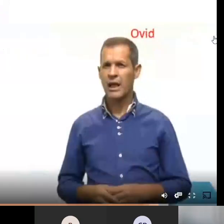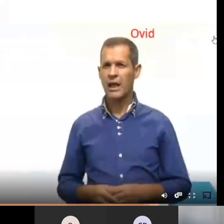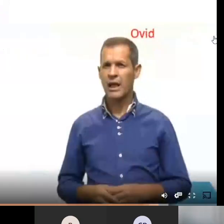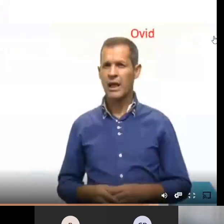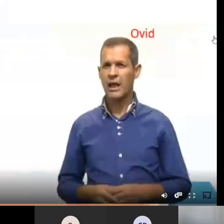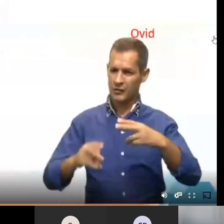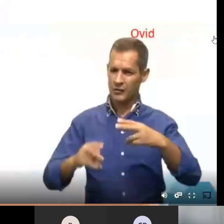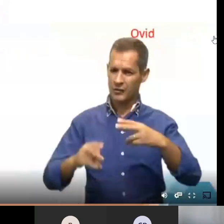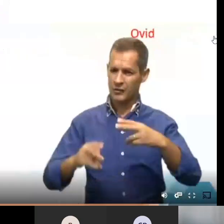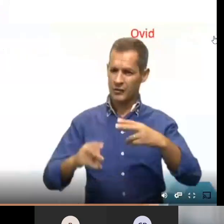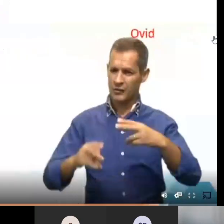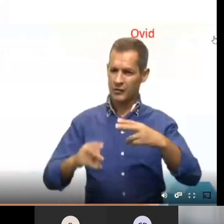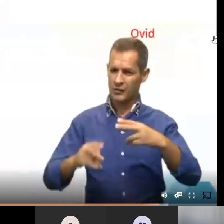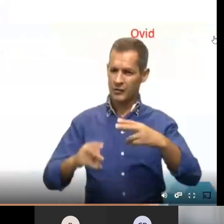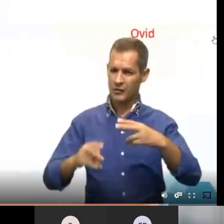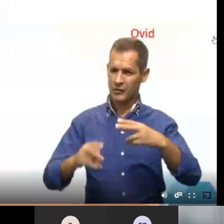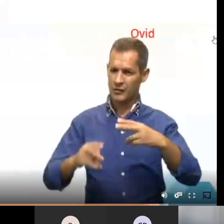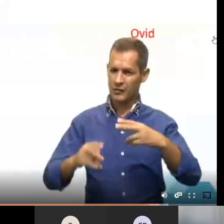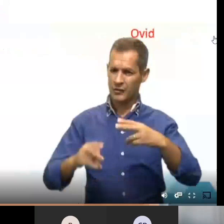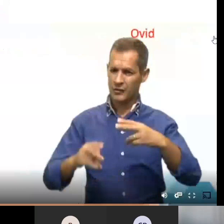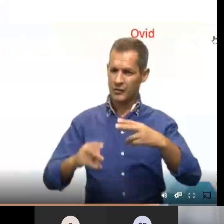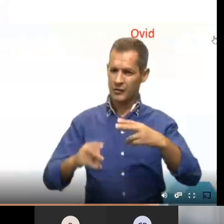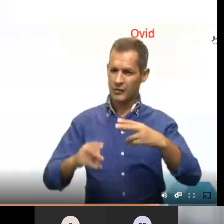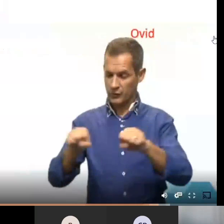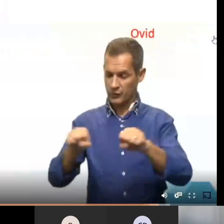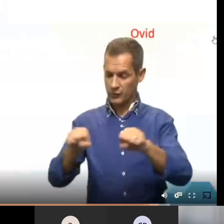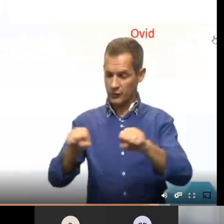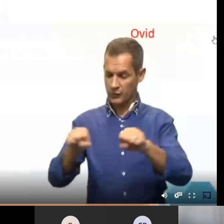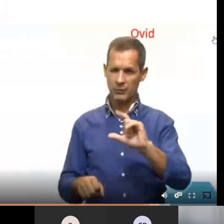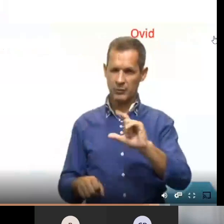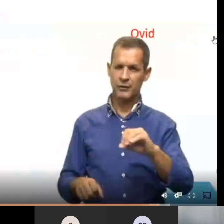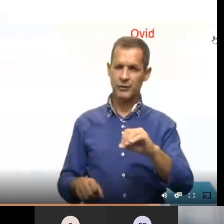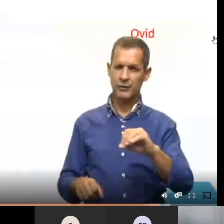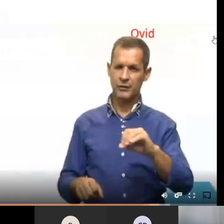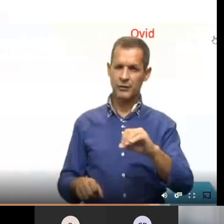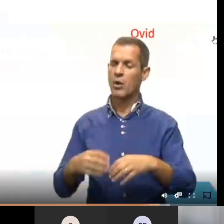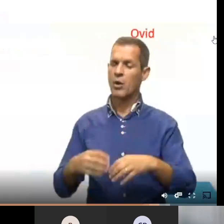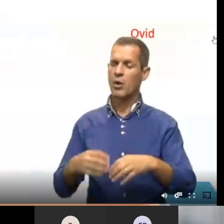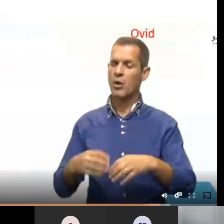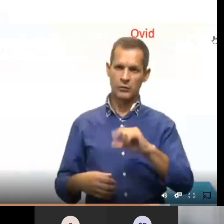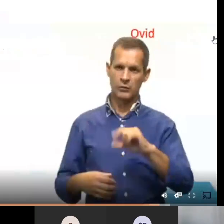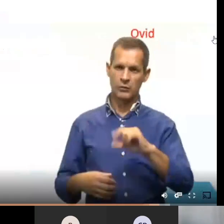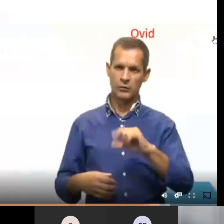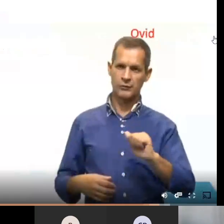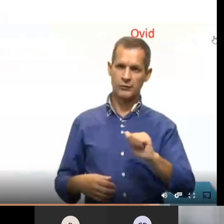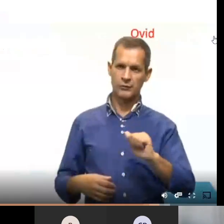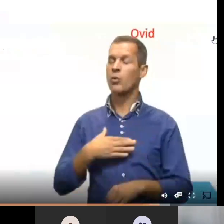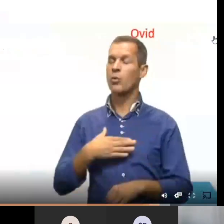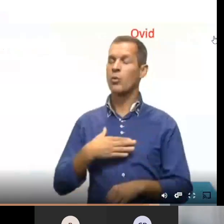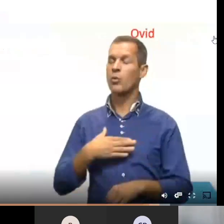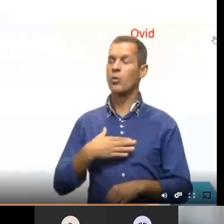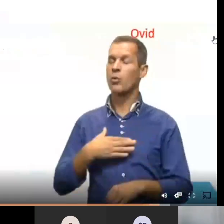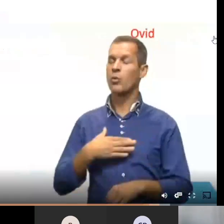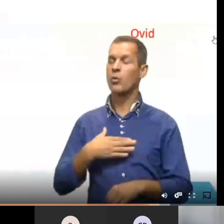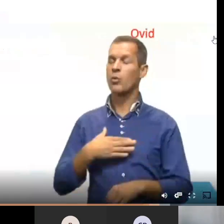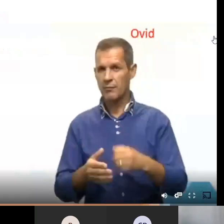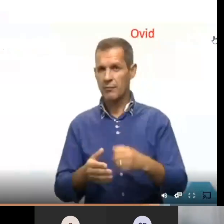questão microscópica do nosso sistema linfático e seus órgãos linfáticos, eu gostaria que vocês acessassem a